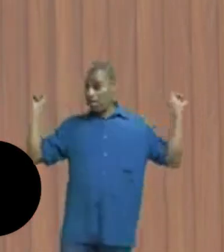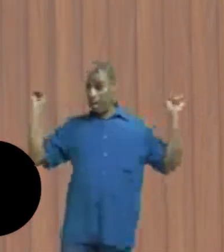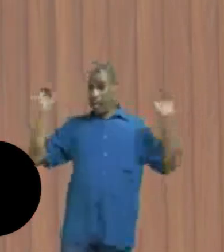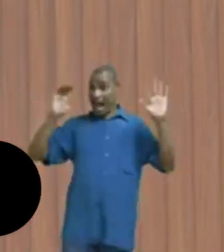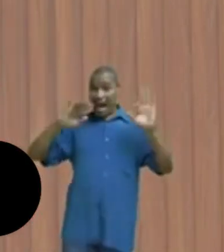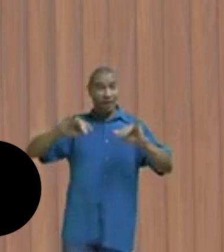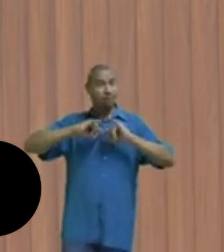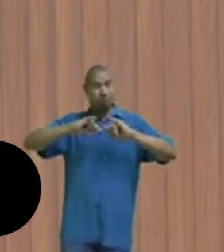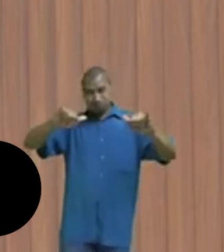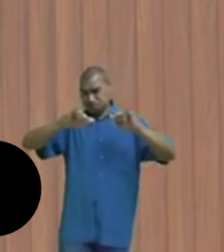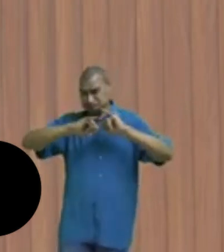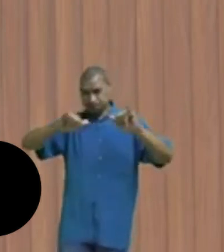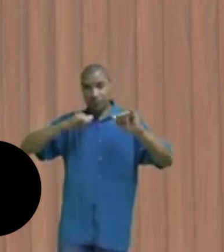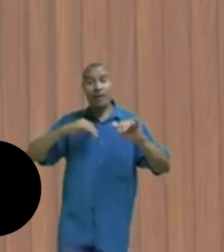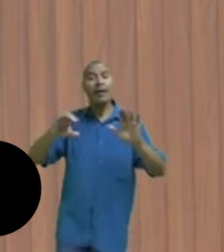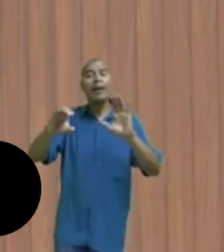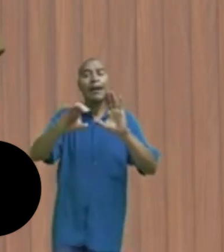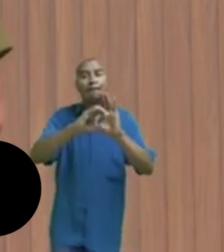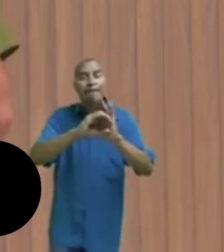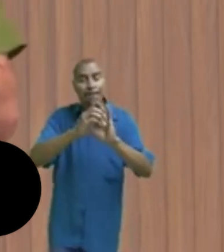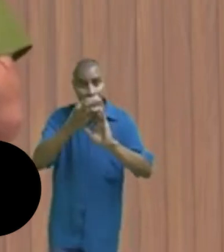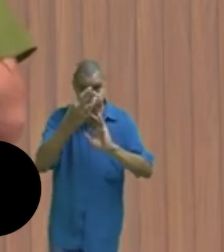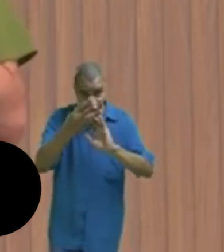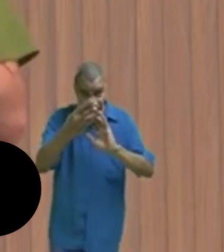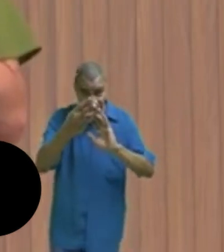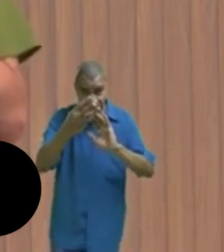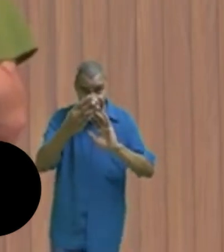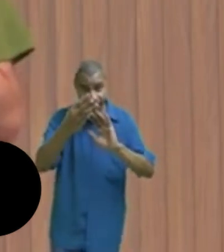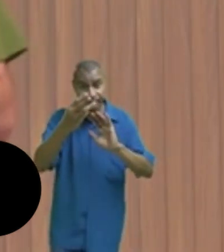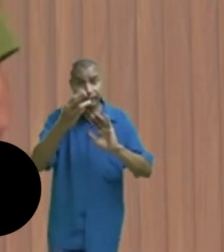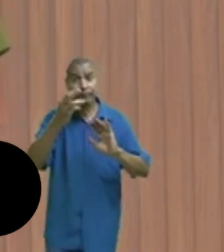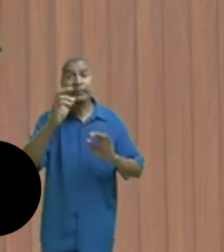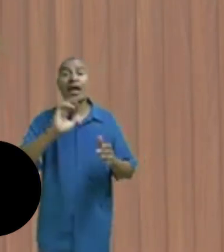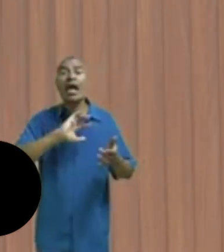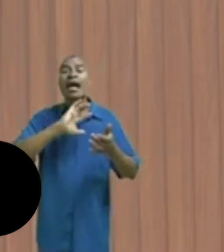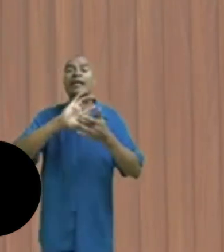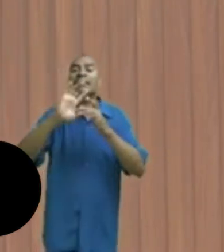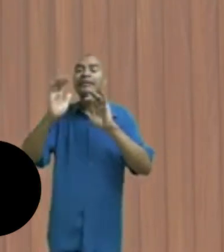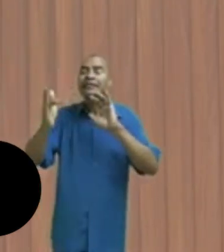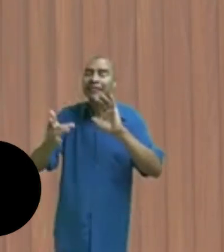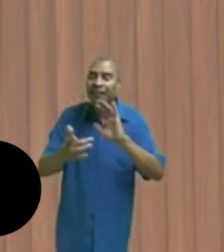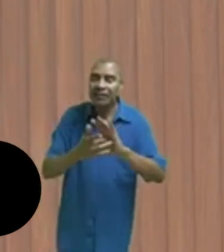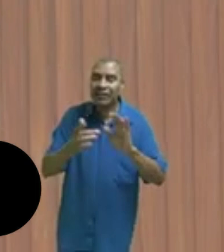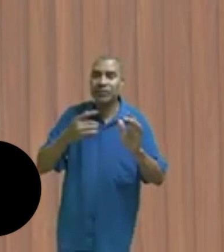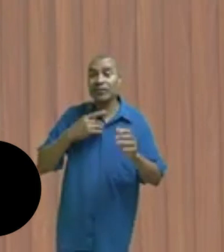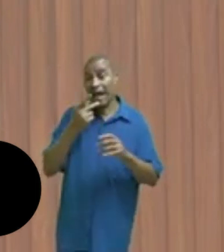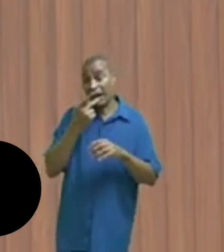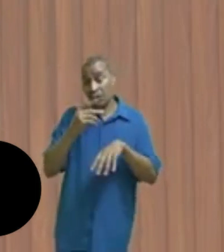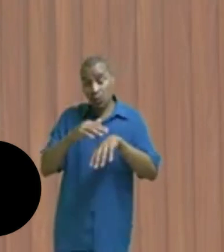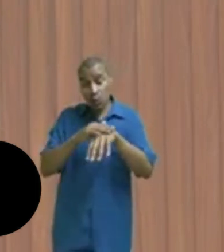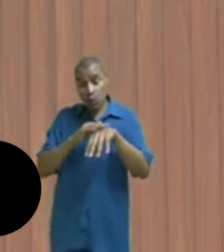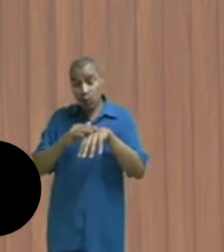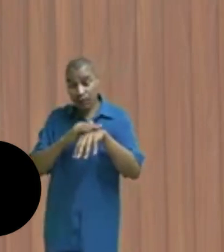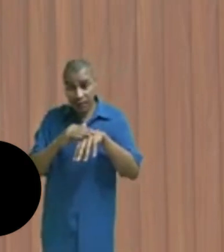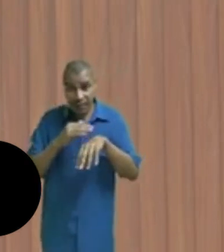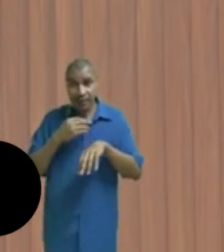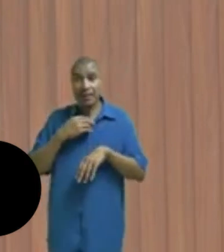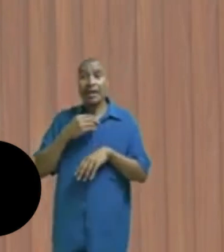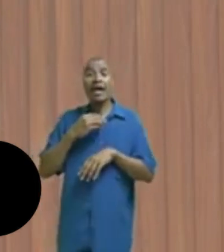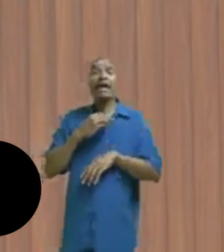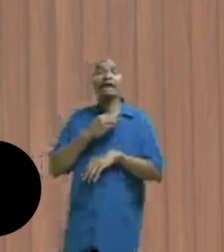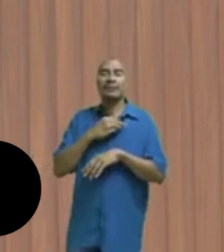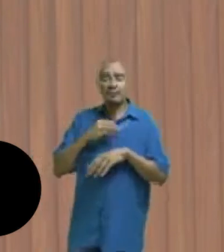Então, no capítulo 3, lá está Jesus conversando com Nicodemos, que não é o